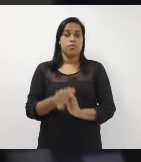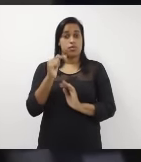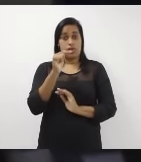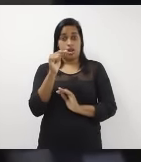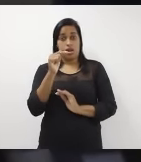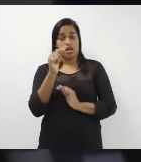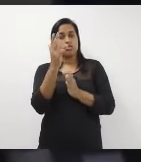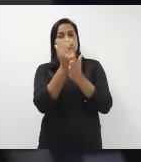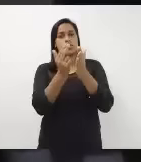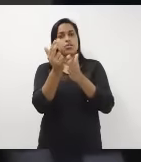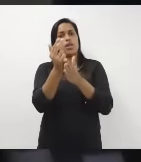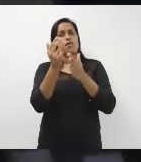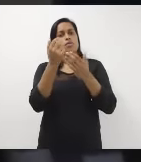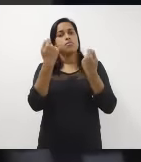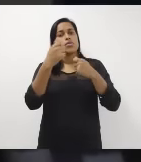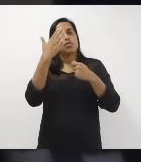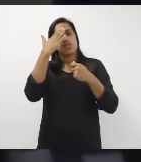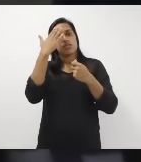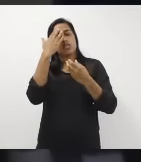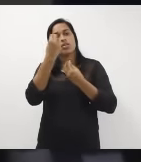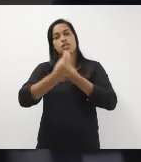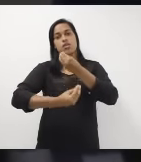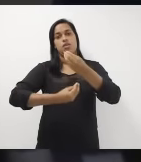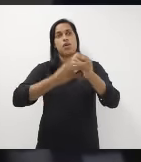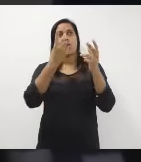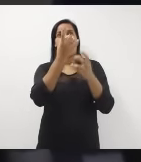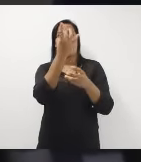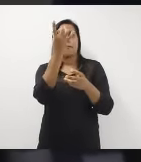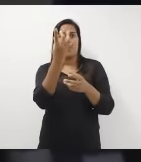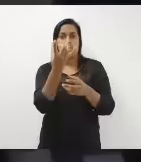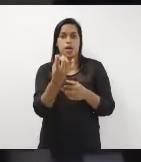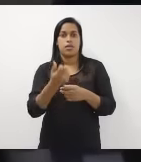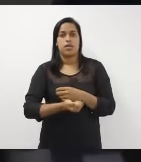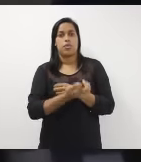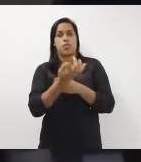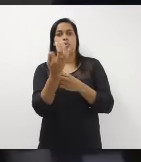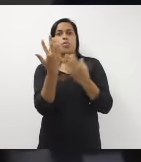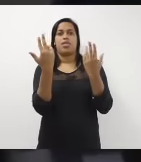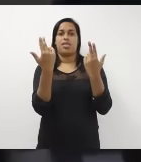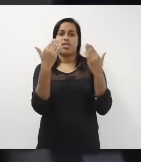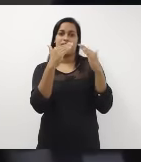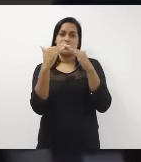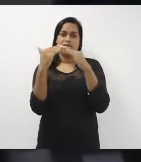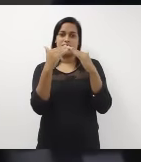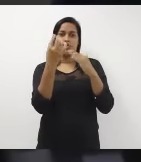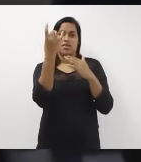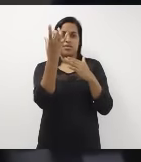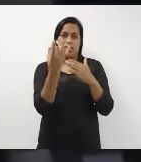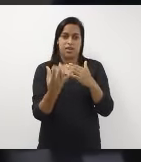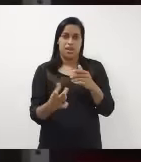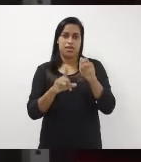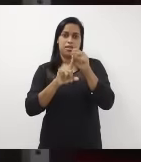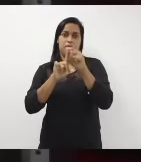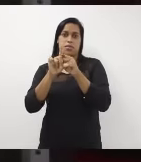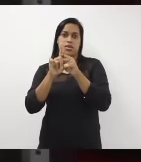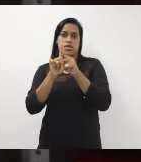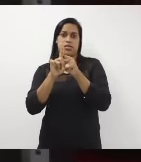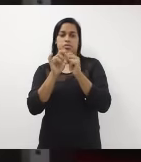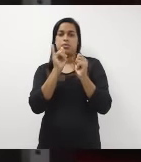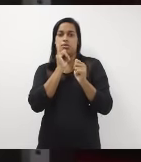gráfico, é possível ter a noção de que um determinado item foi consumido em quantidades iguais a cada mês, uniformemente, chegando a zero,